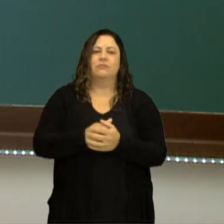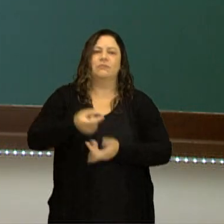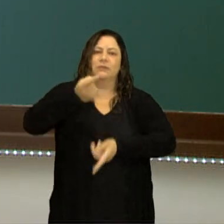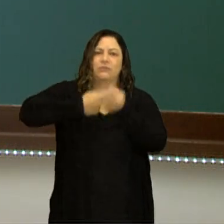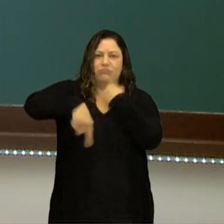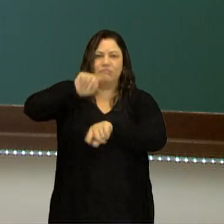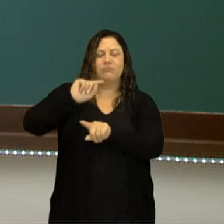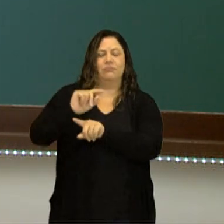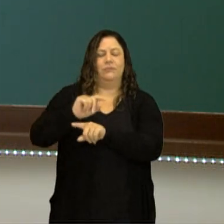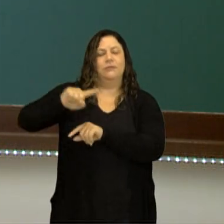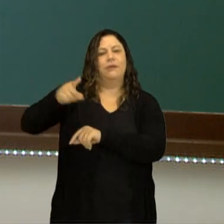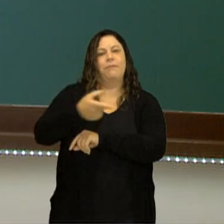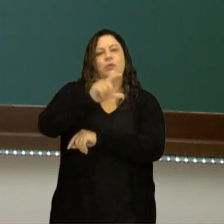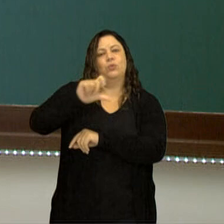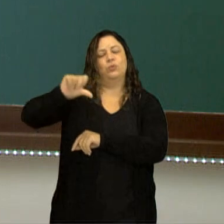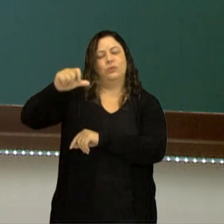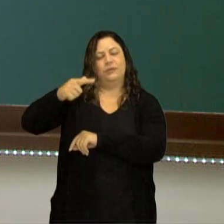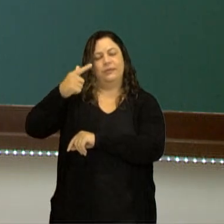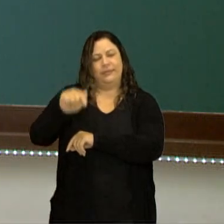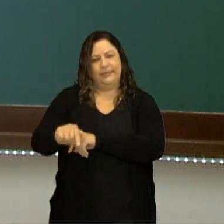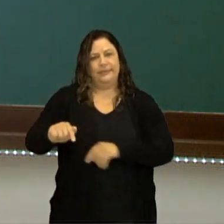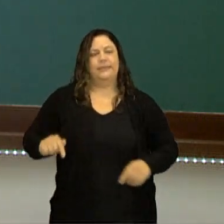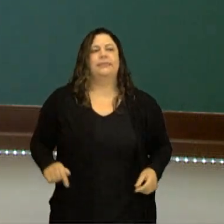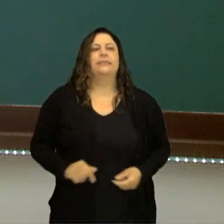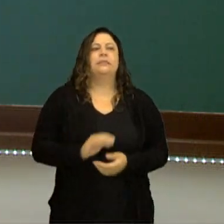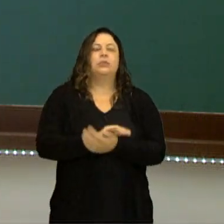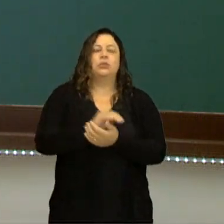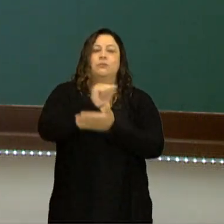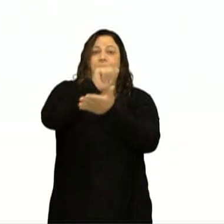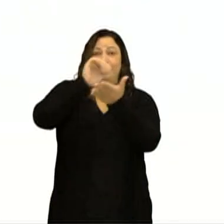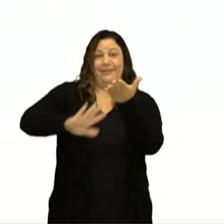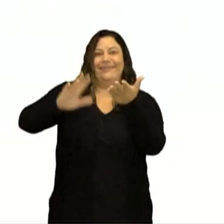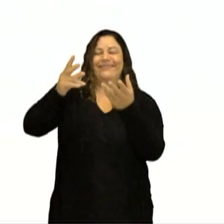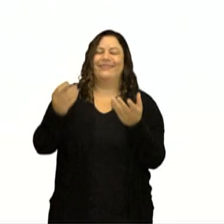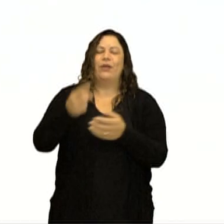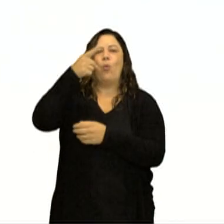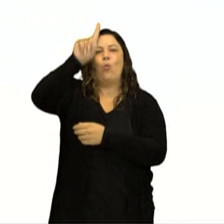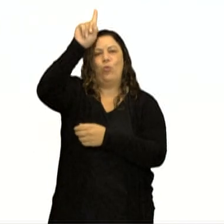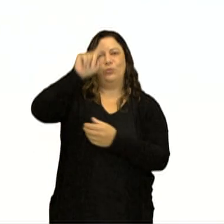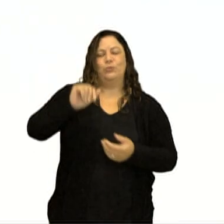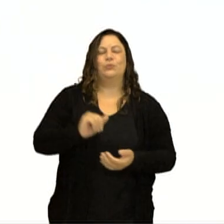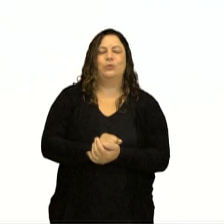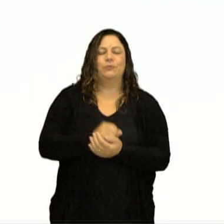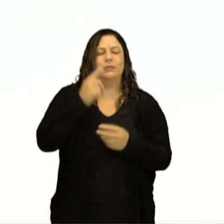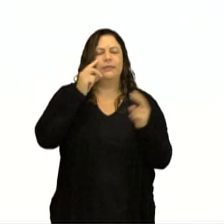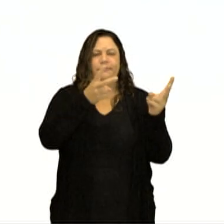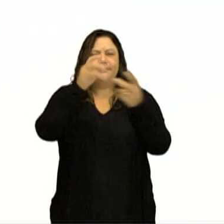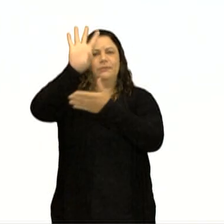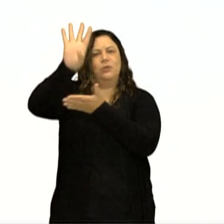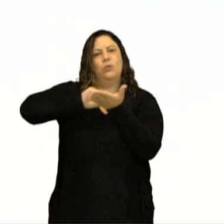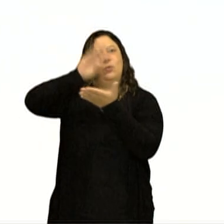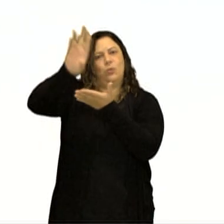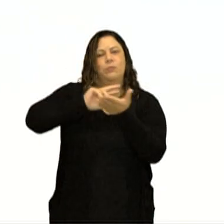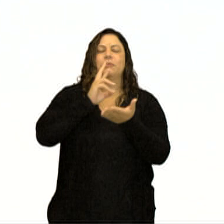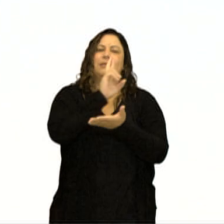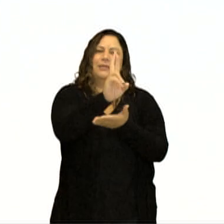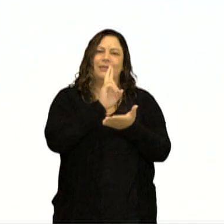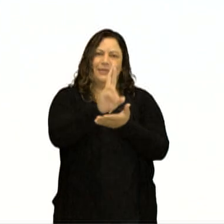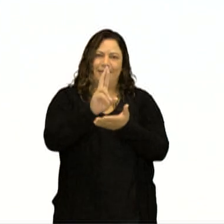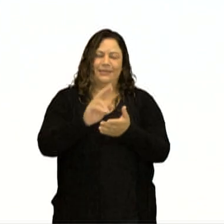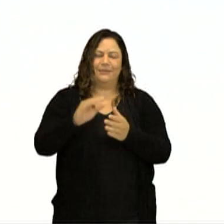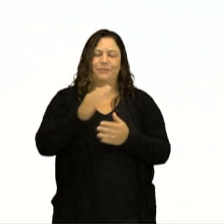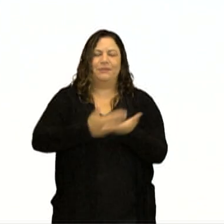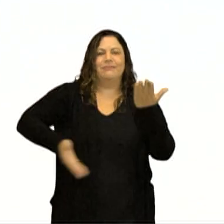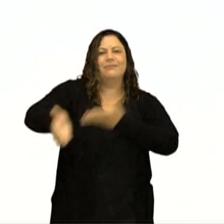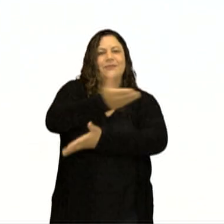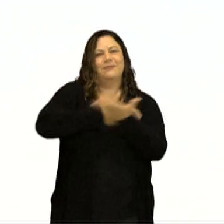de 1917. Temos aqui então a nossa última atividade, quero que vocês copiam, respondem e socializem